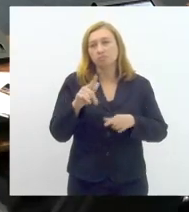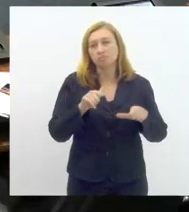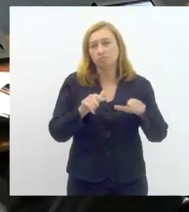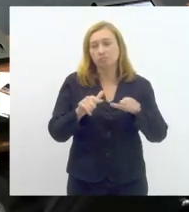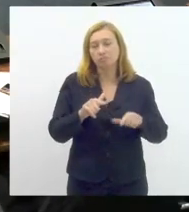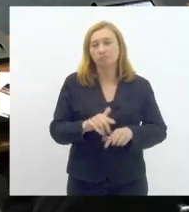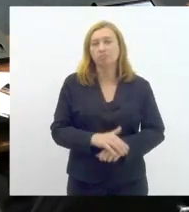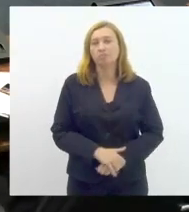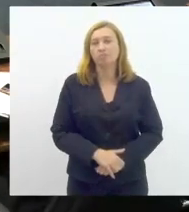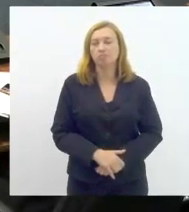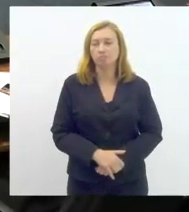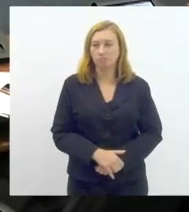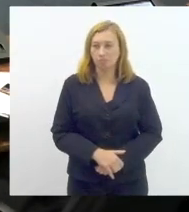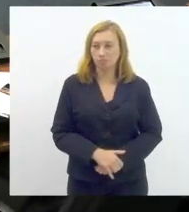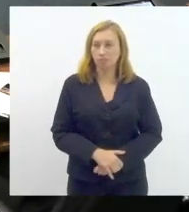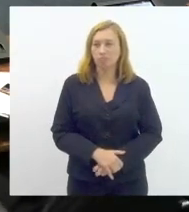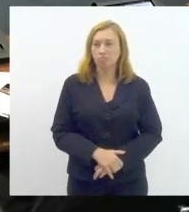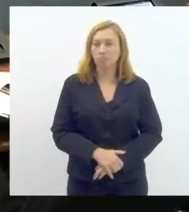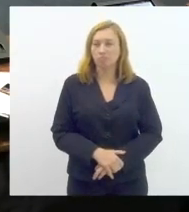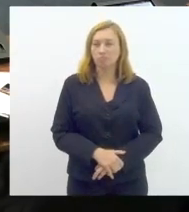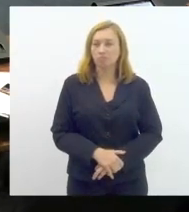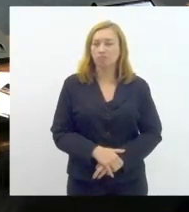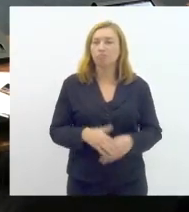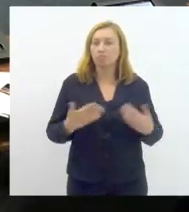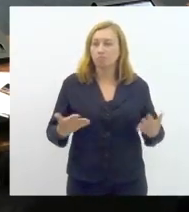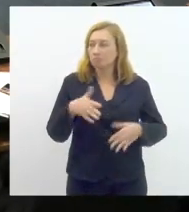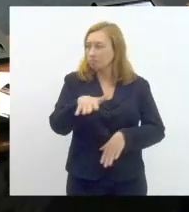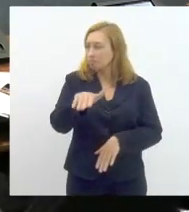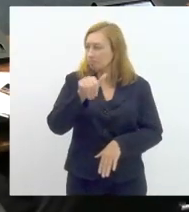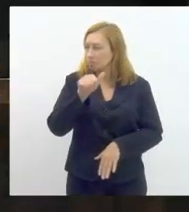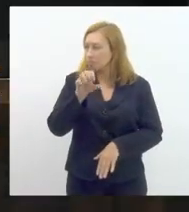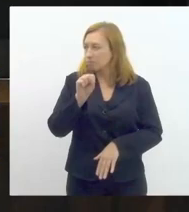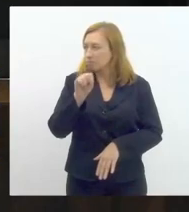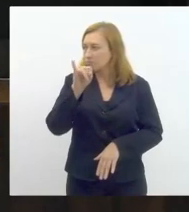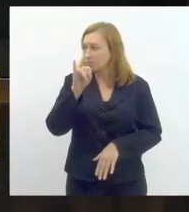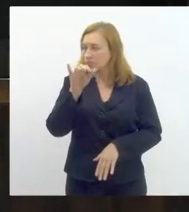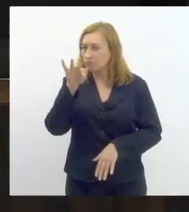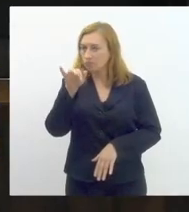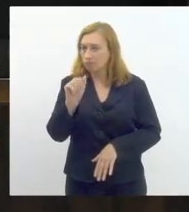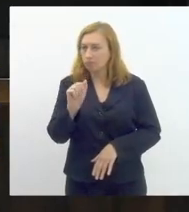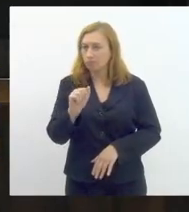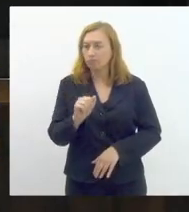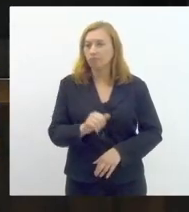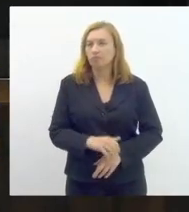sua plataforma política. Então, chamo agora a Sofia Rosa.